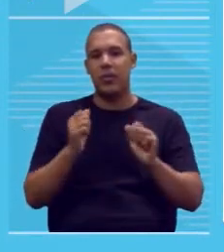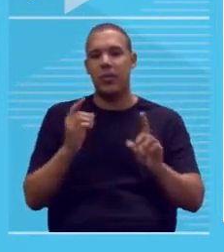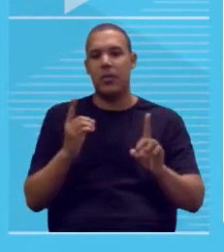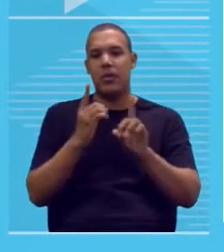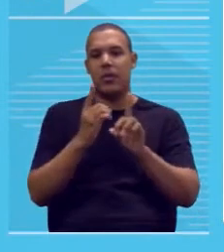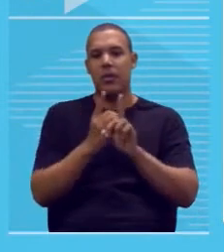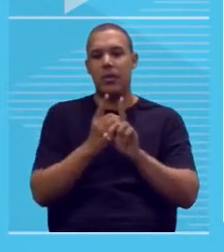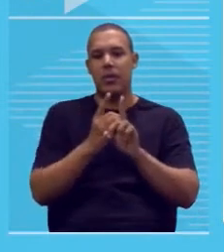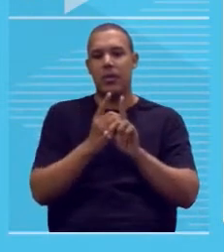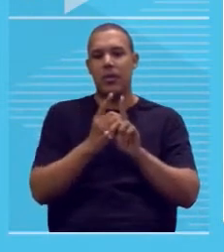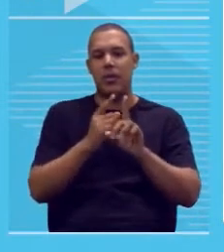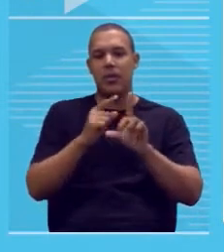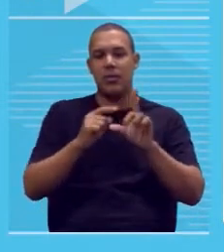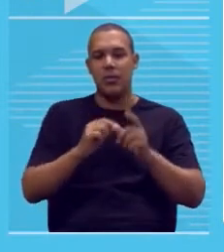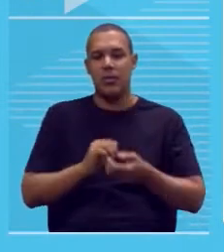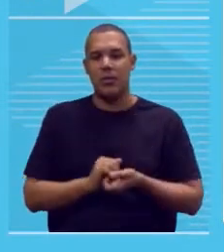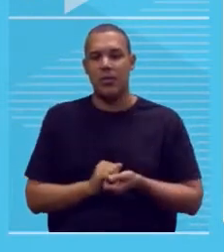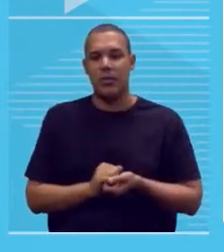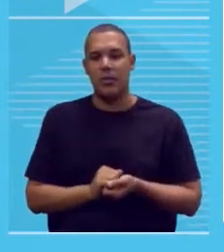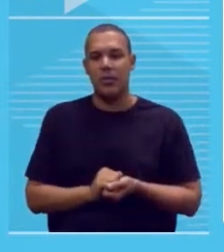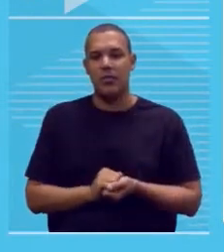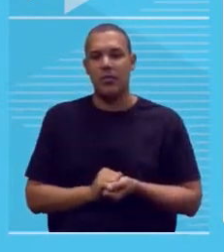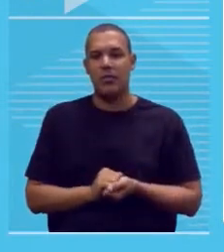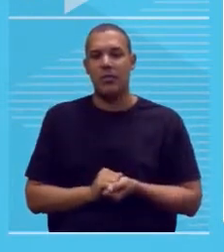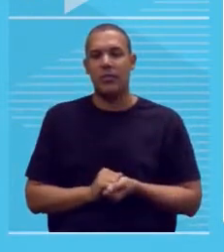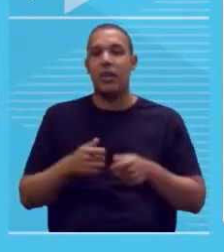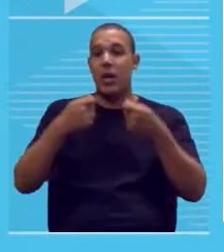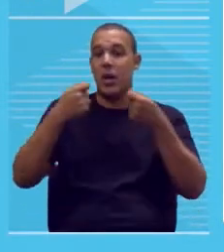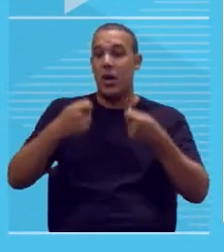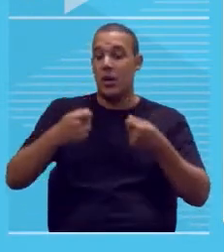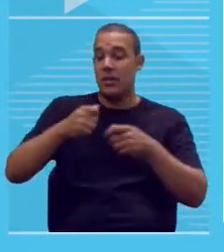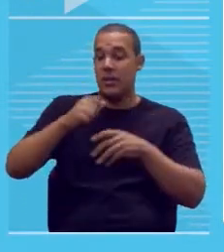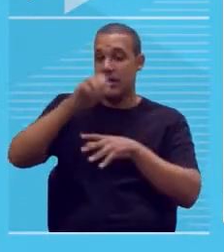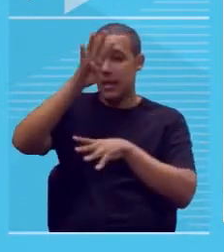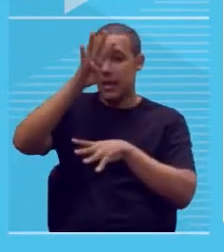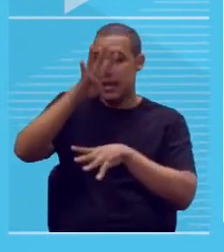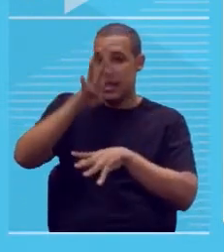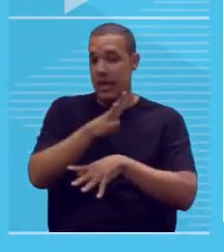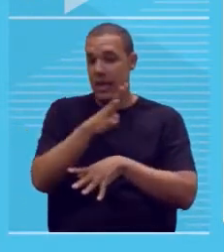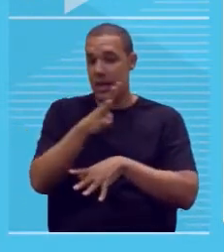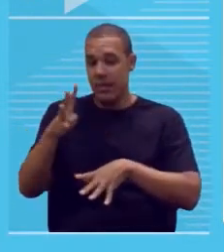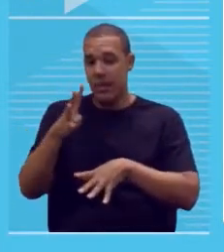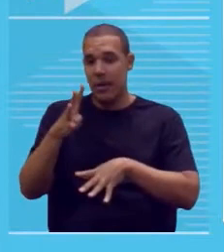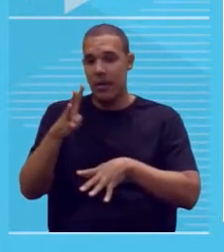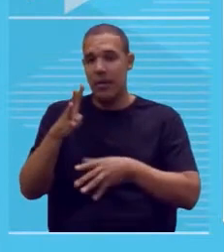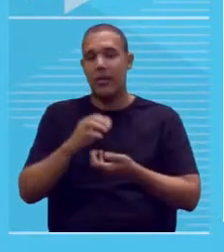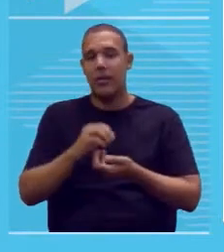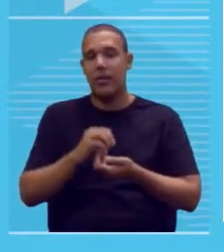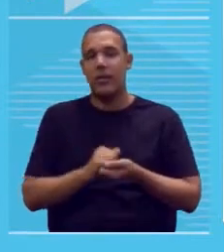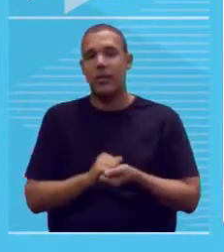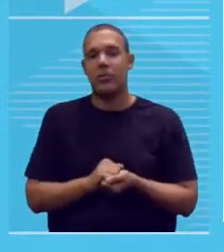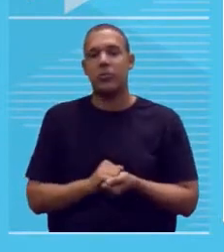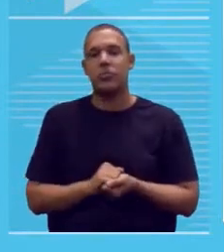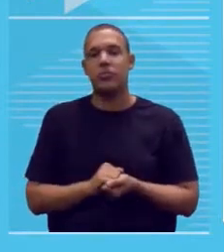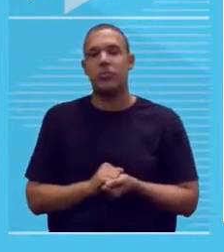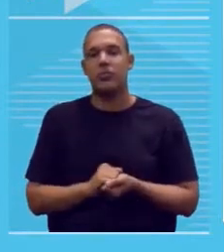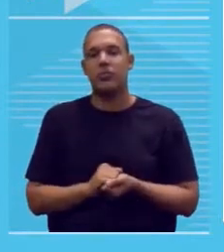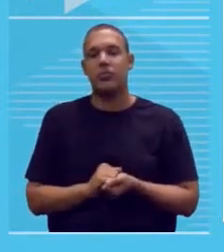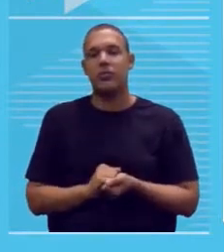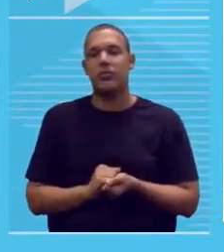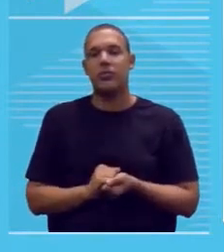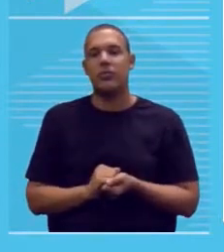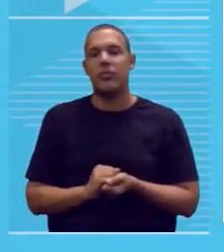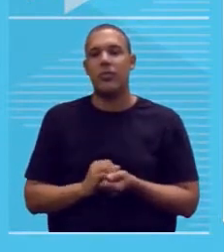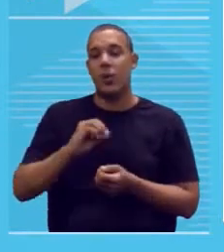do ângulo. Nesse caso, eu preciso daquela tabela de arcos notáveis, tangente de 30, de 45 e de 60, ou